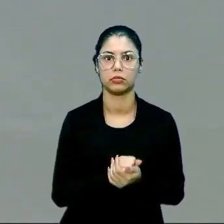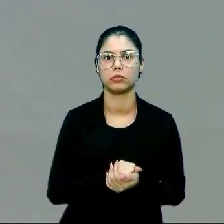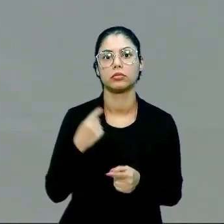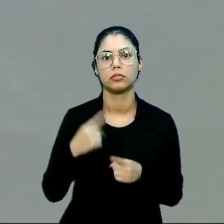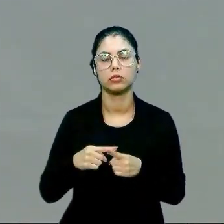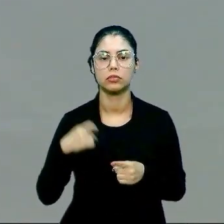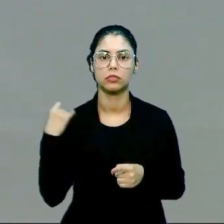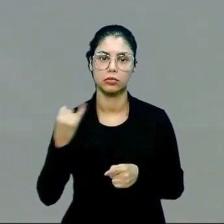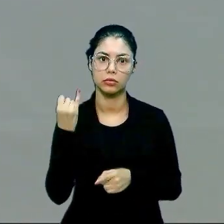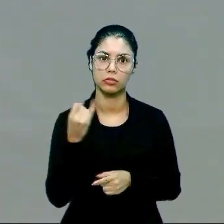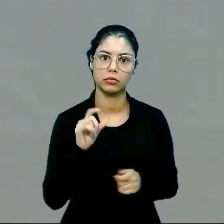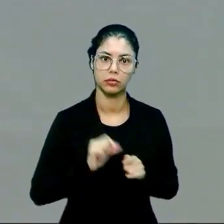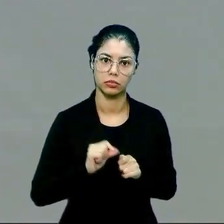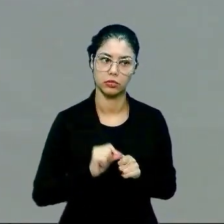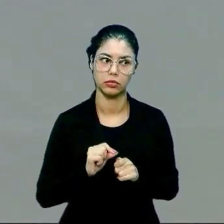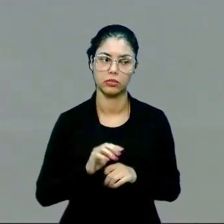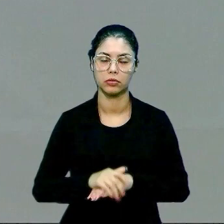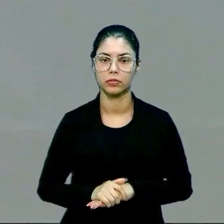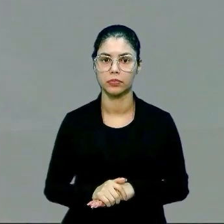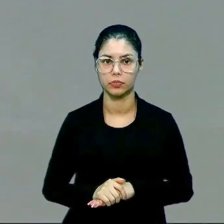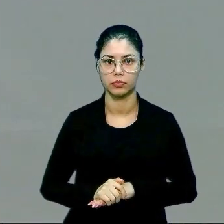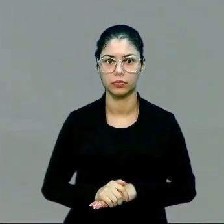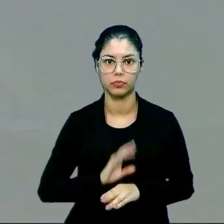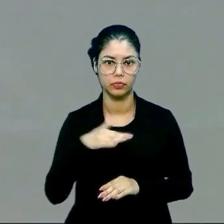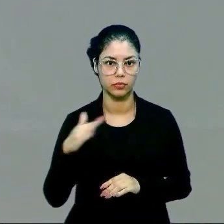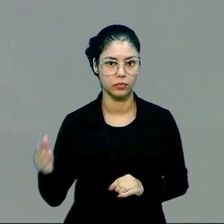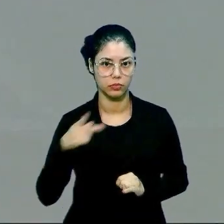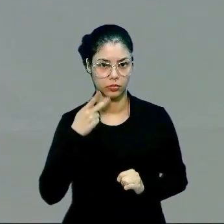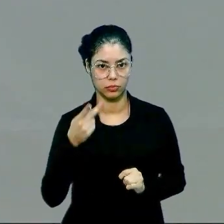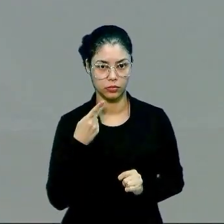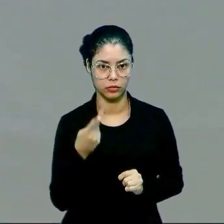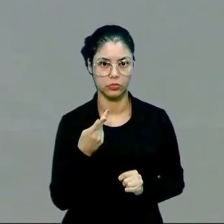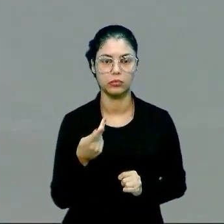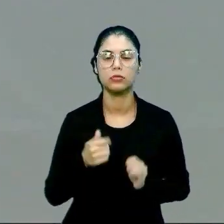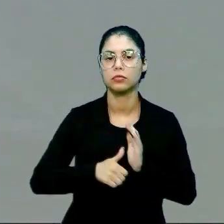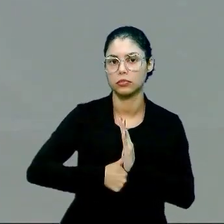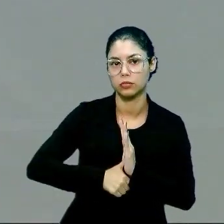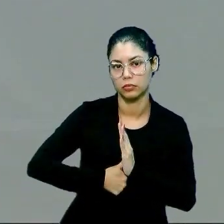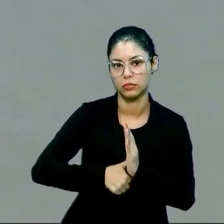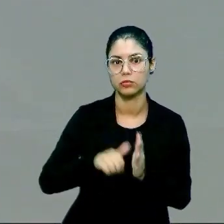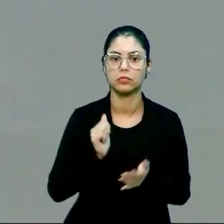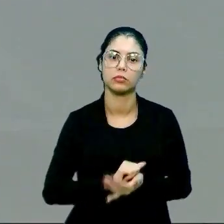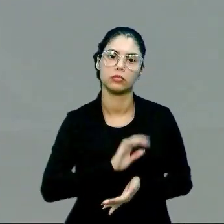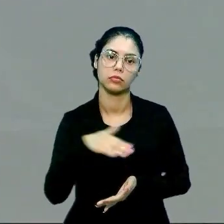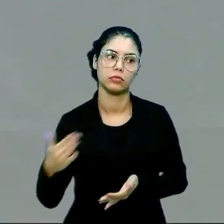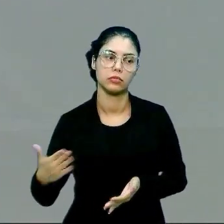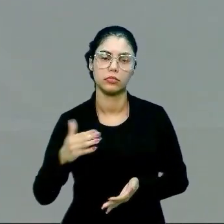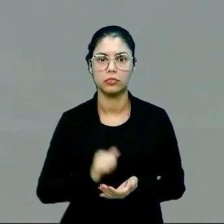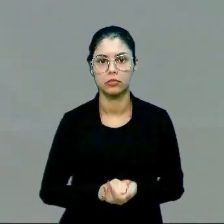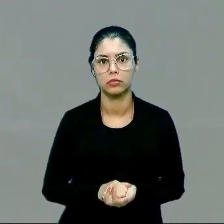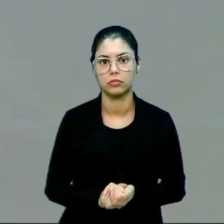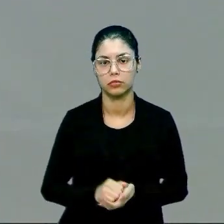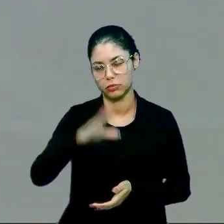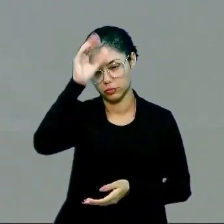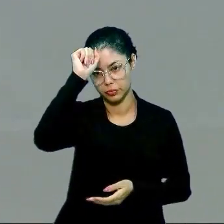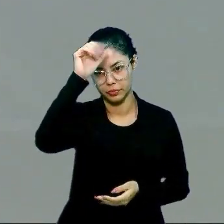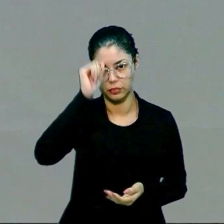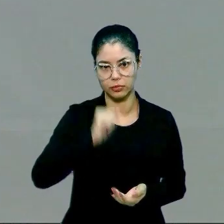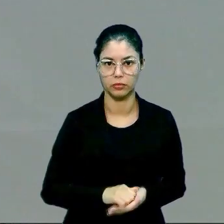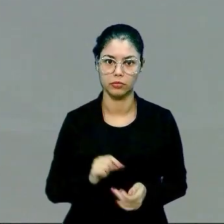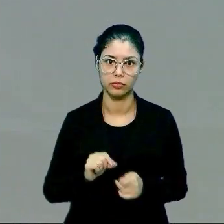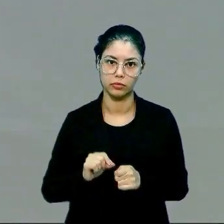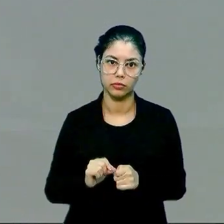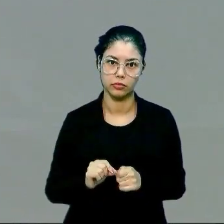isso é importante para a formação. Quer dizer, quando eu falo de identidade, quando eu falo de aprendizado,